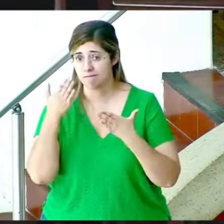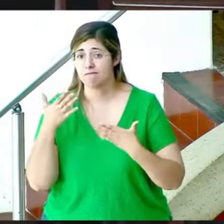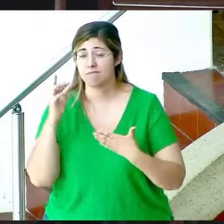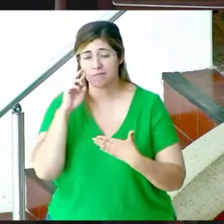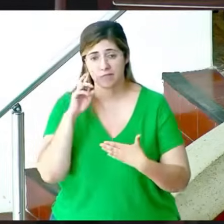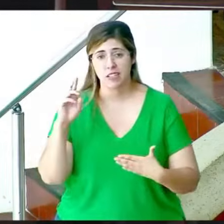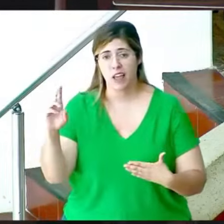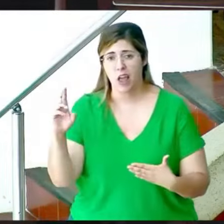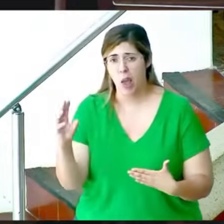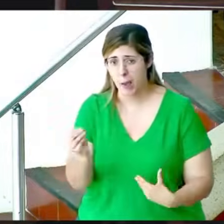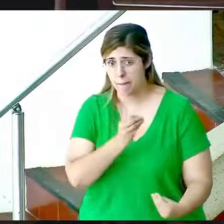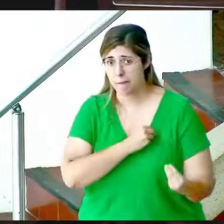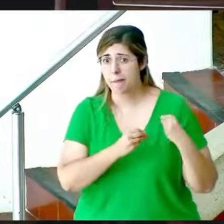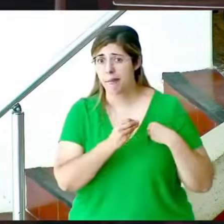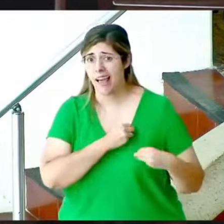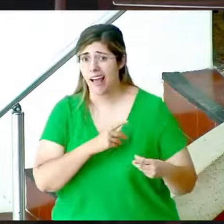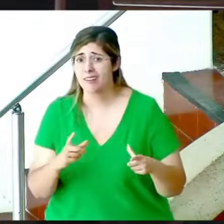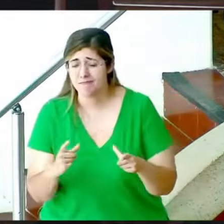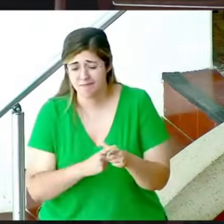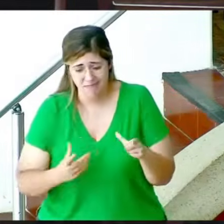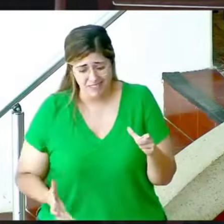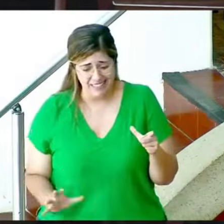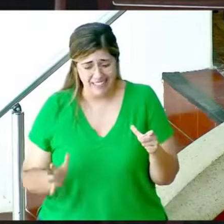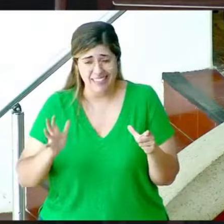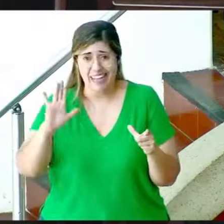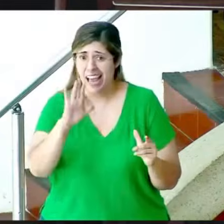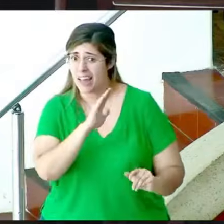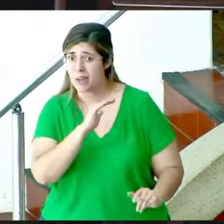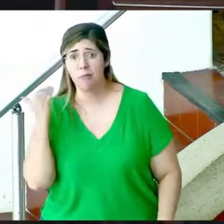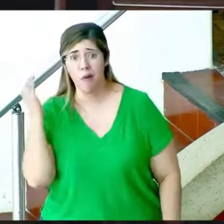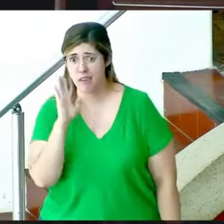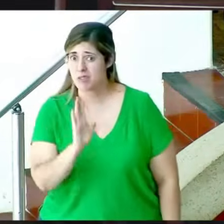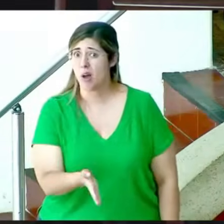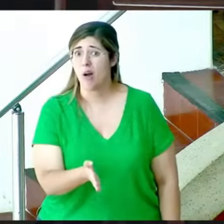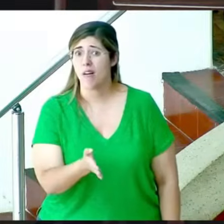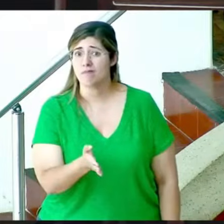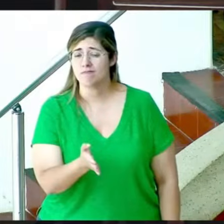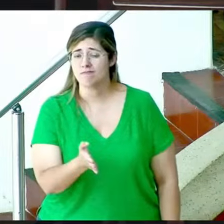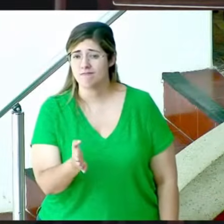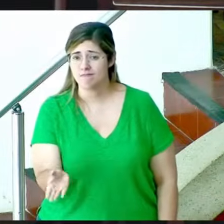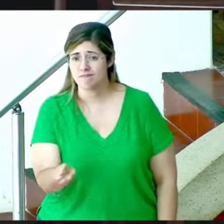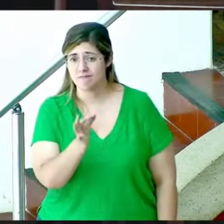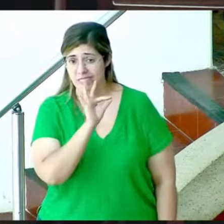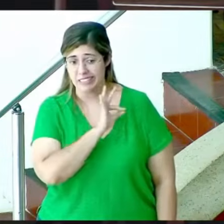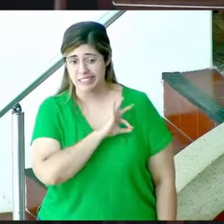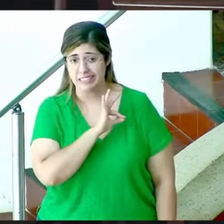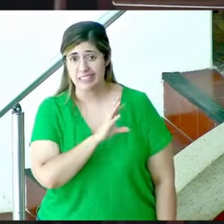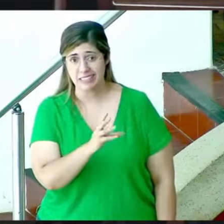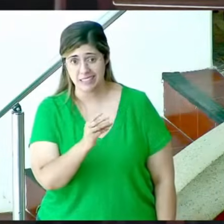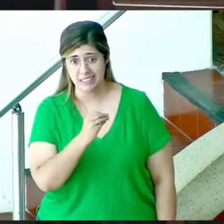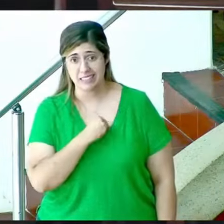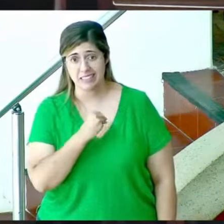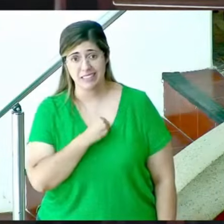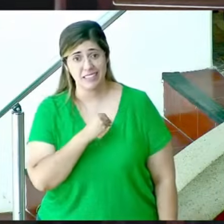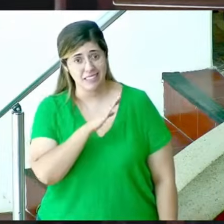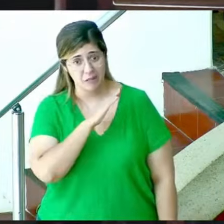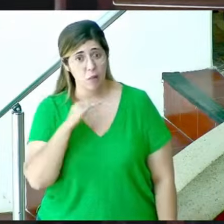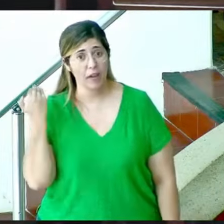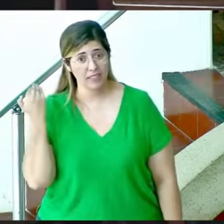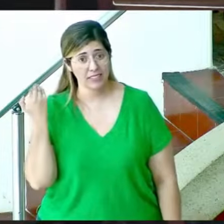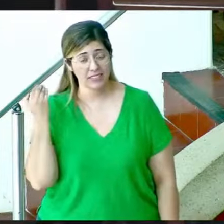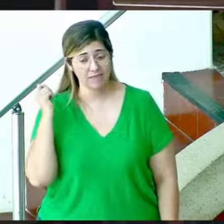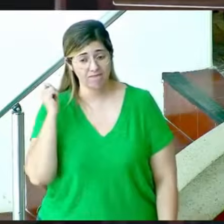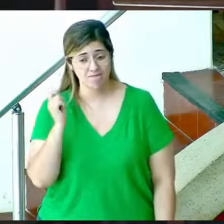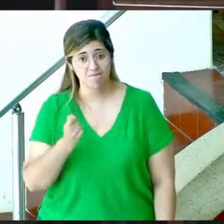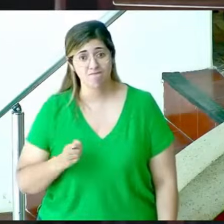preço do pecado é caro, é morrer. O salário do pecado é morrer. O preço do